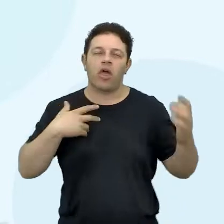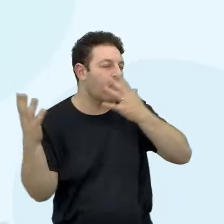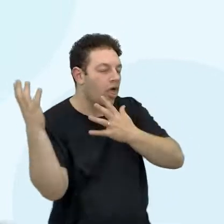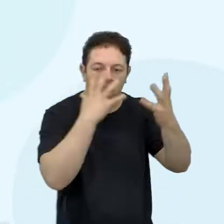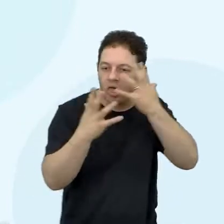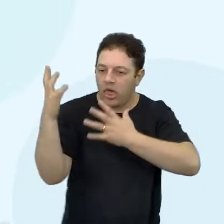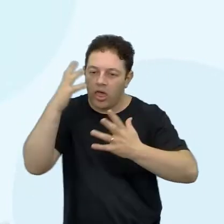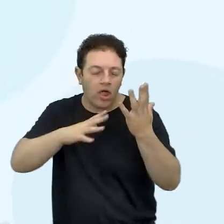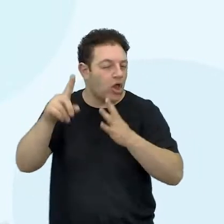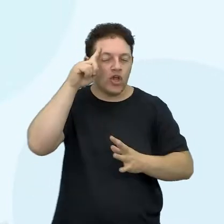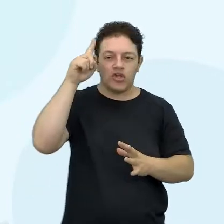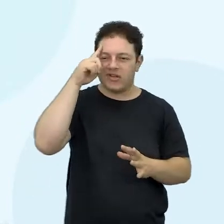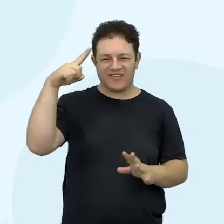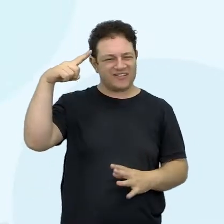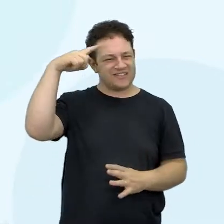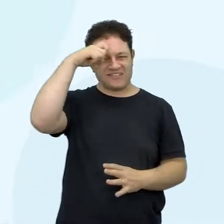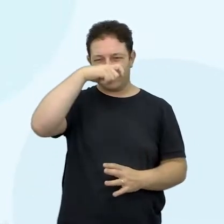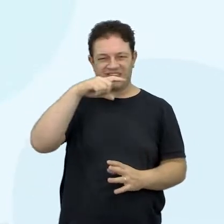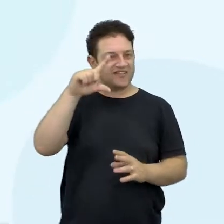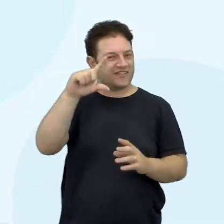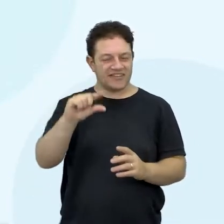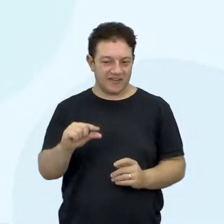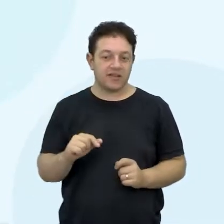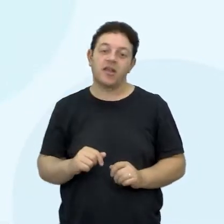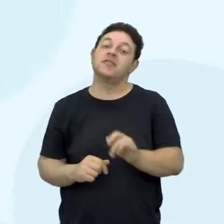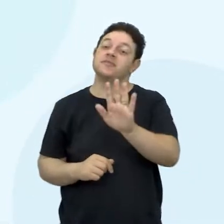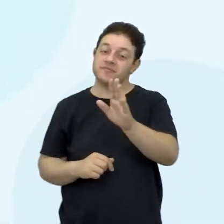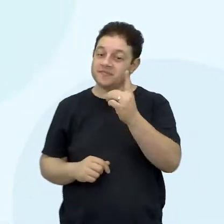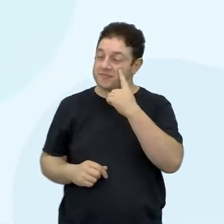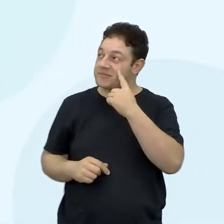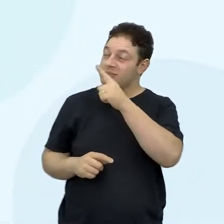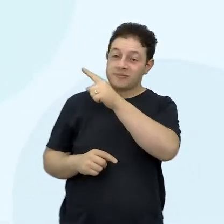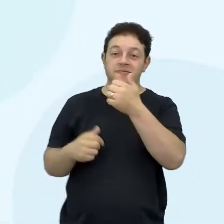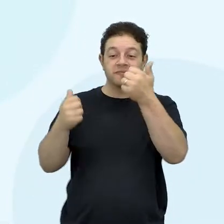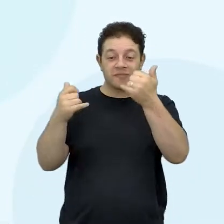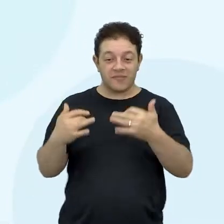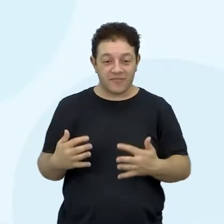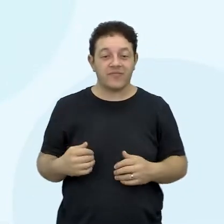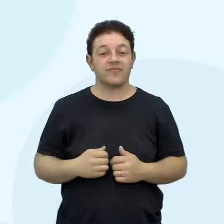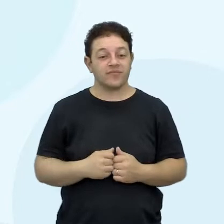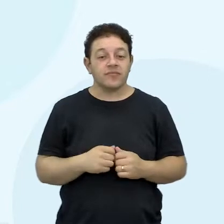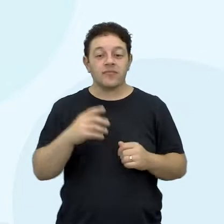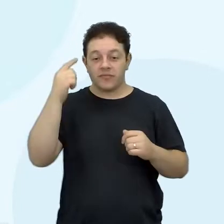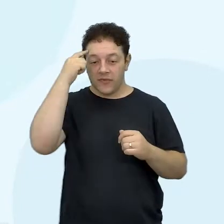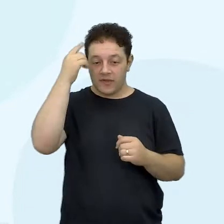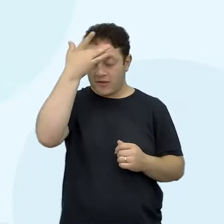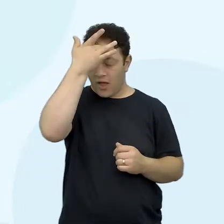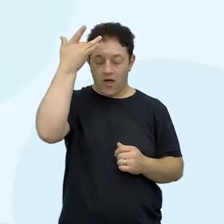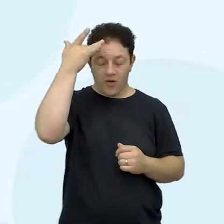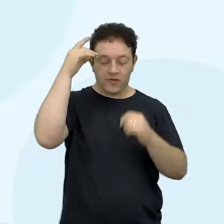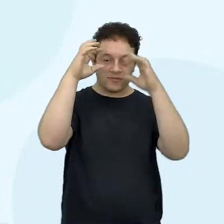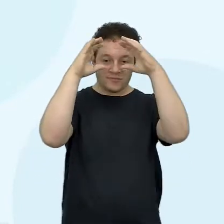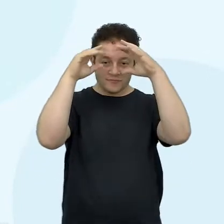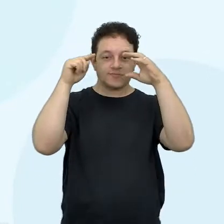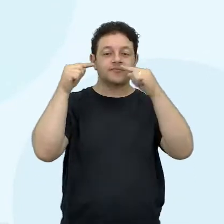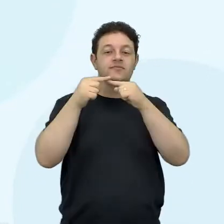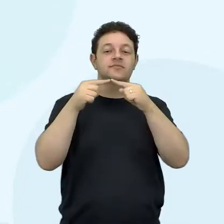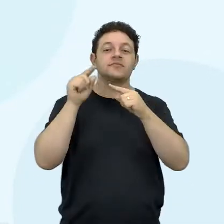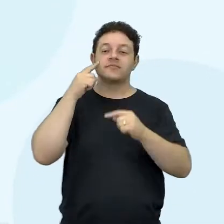correria do dia a dia, né? Então aqui para vocês, quando ele fala aqui, olha só, de mental, eu estou aqui,